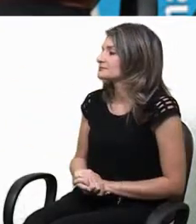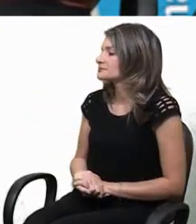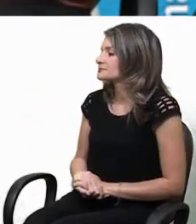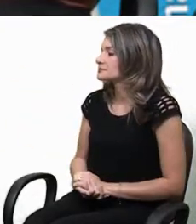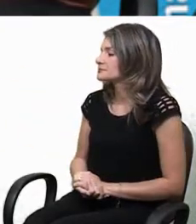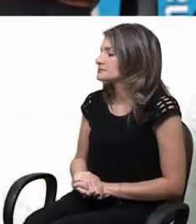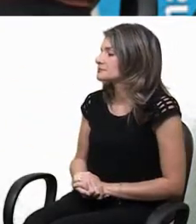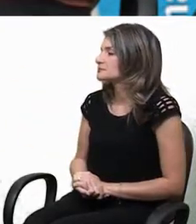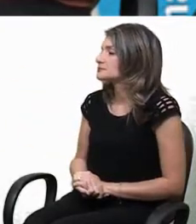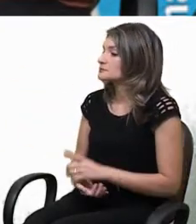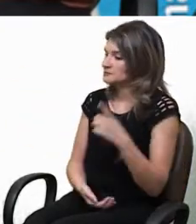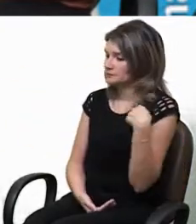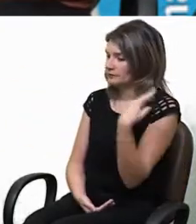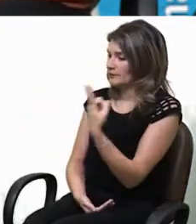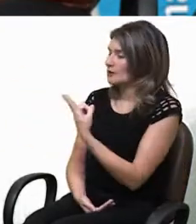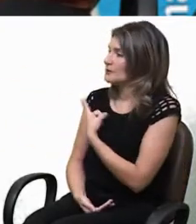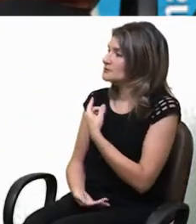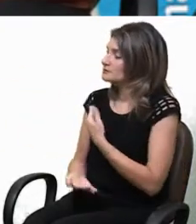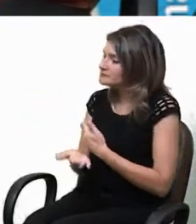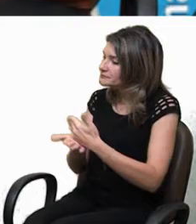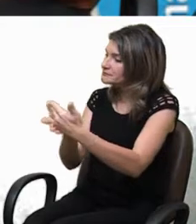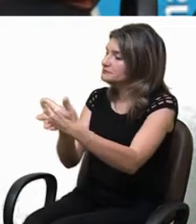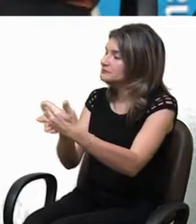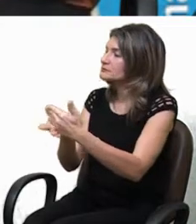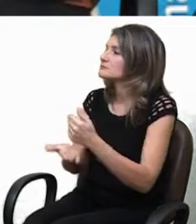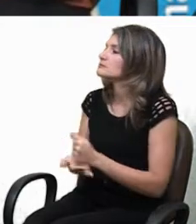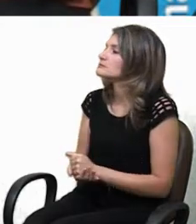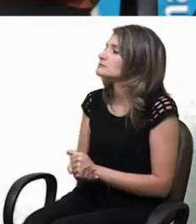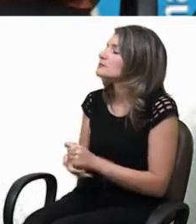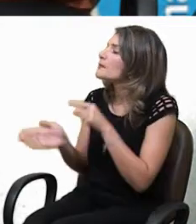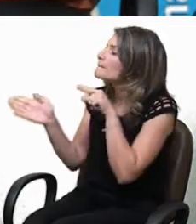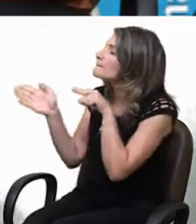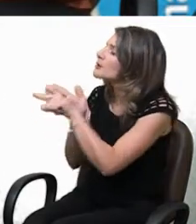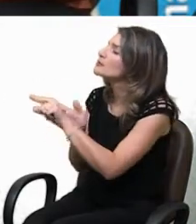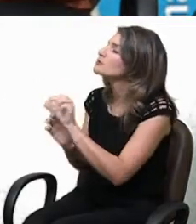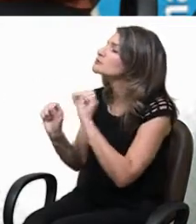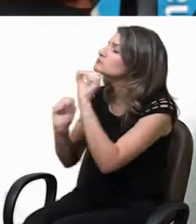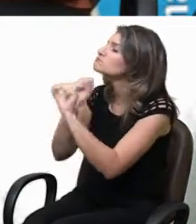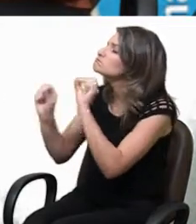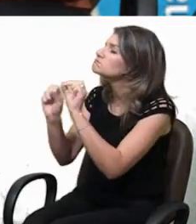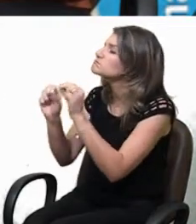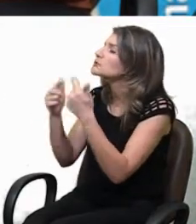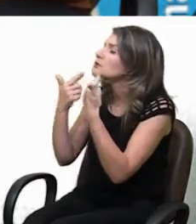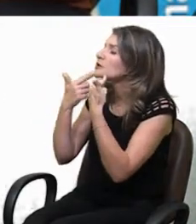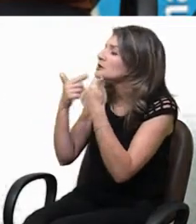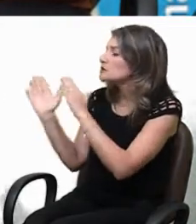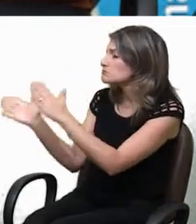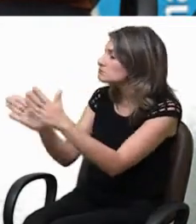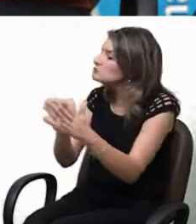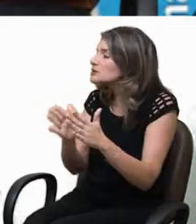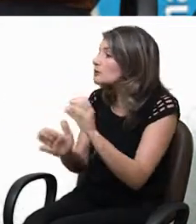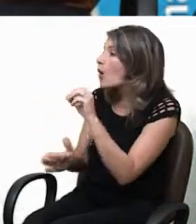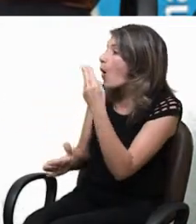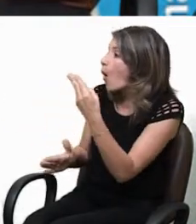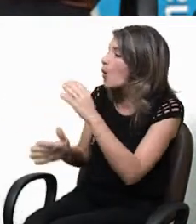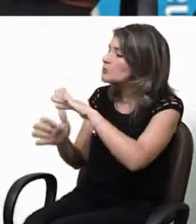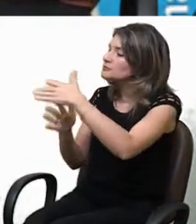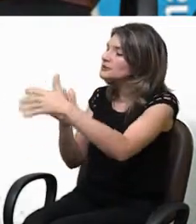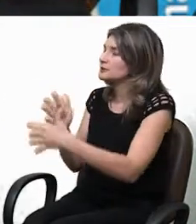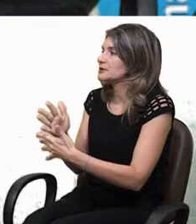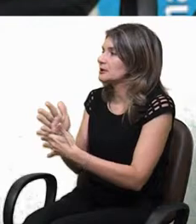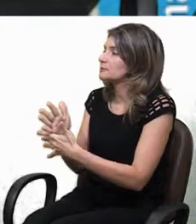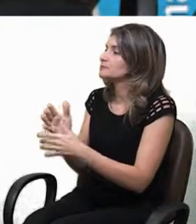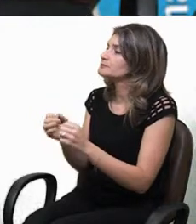Obrigada. E nós vamos começar, então, perguntando para você o que é língua de sinais ou